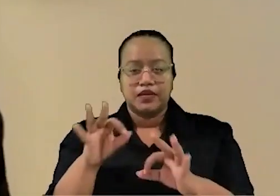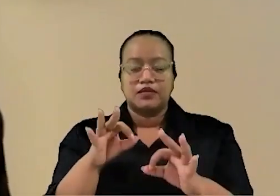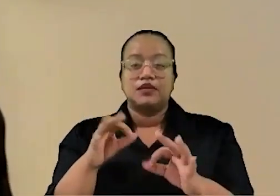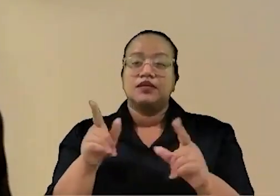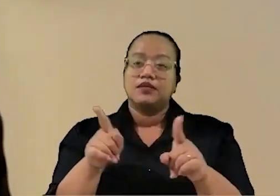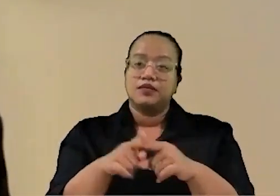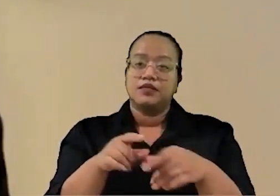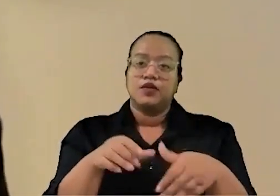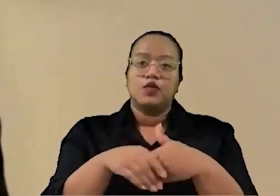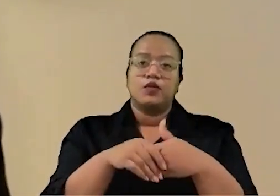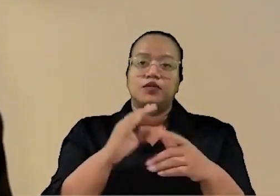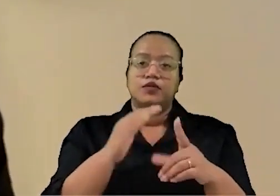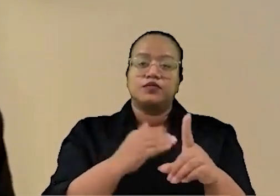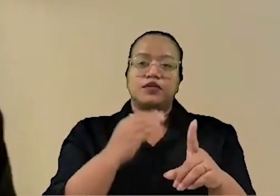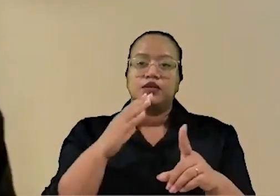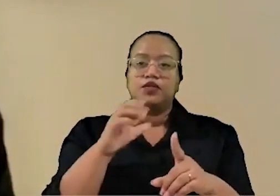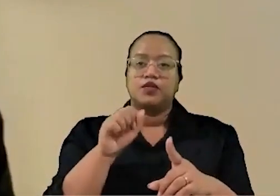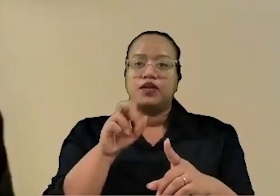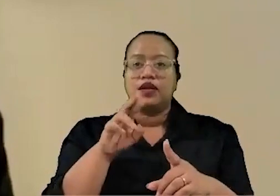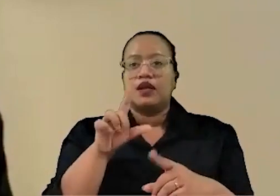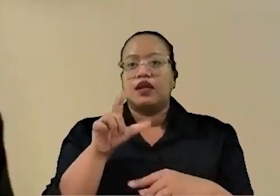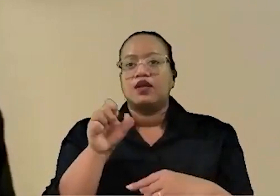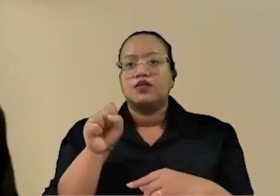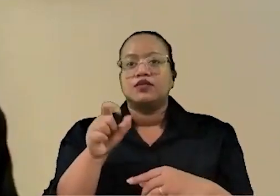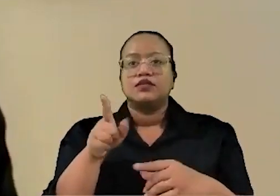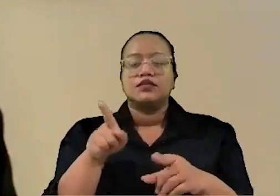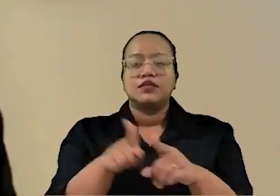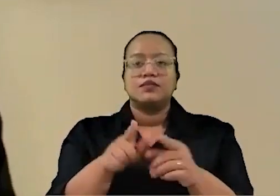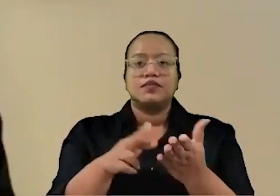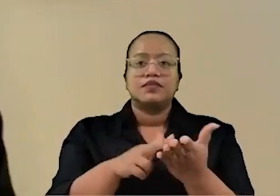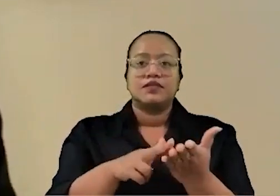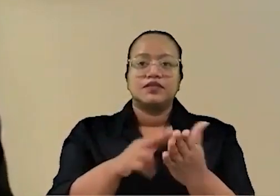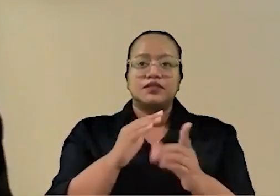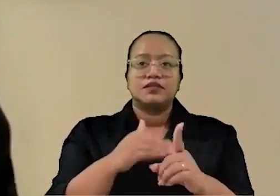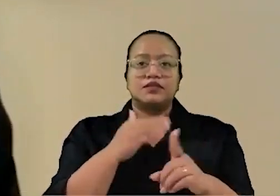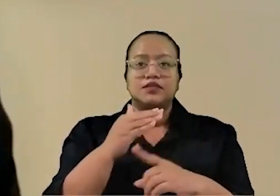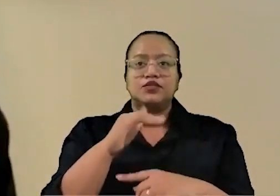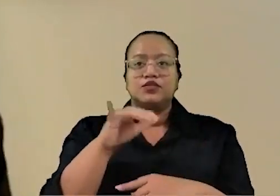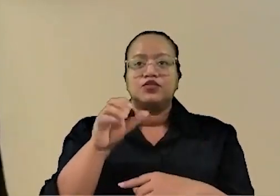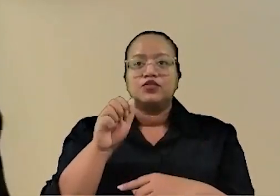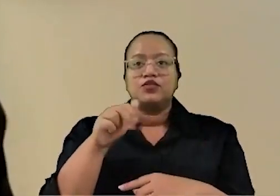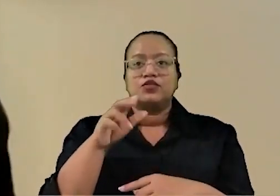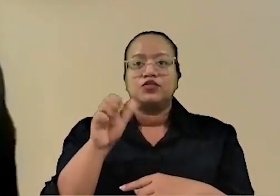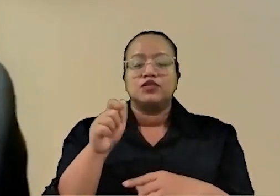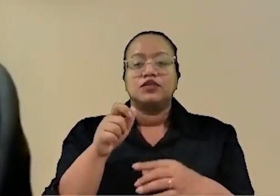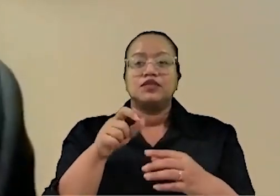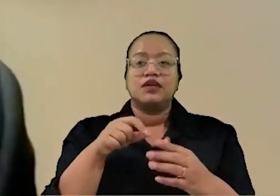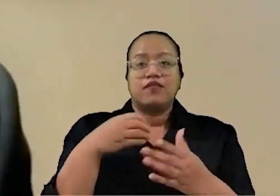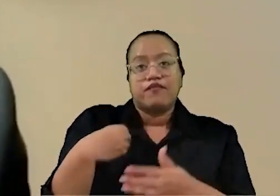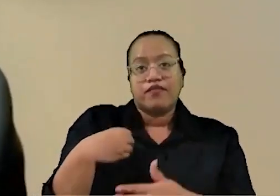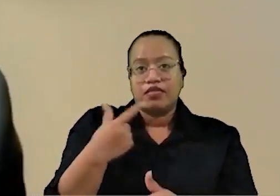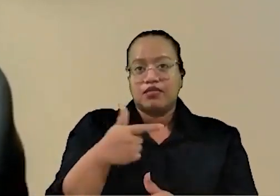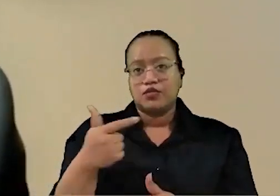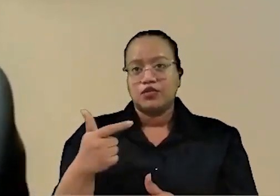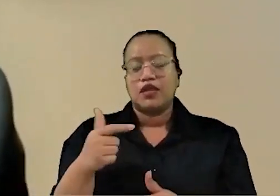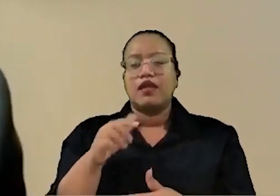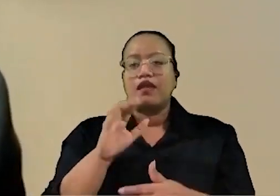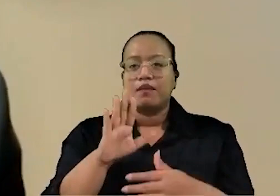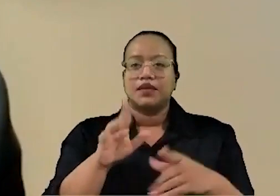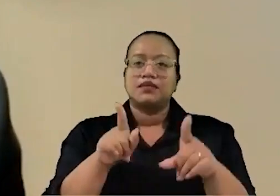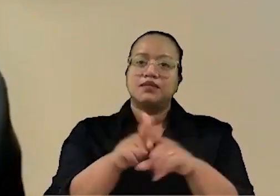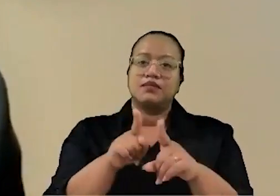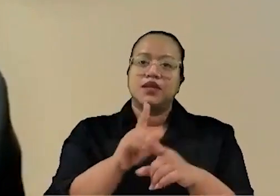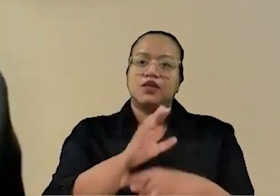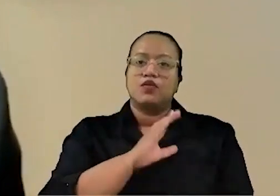deixar aqui registrado o meu cumprimento também à desembargadora Joana, embora não esteja presente, e ao meu colega Naiber.